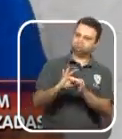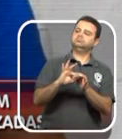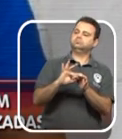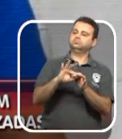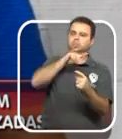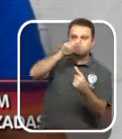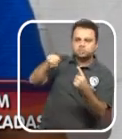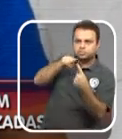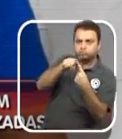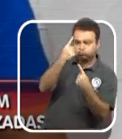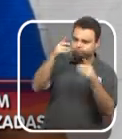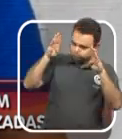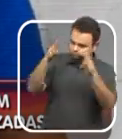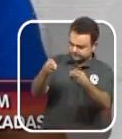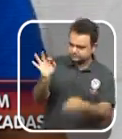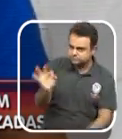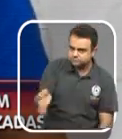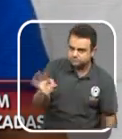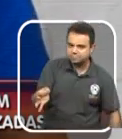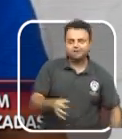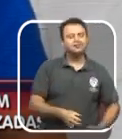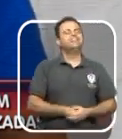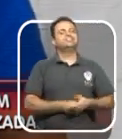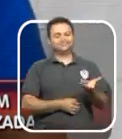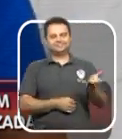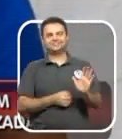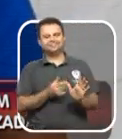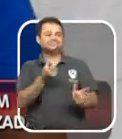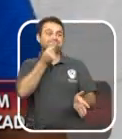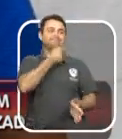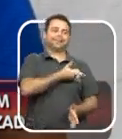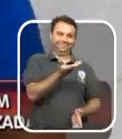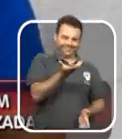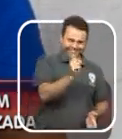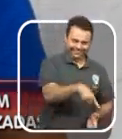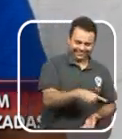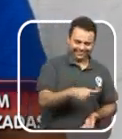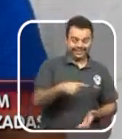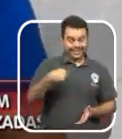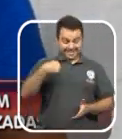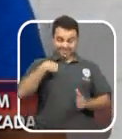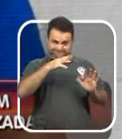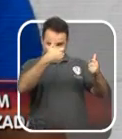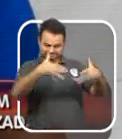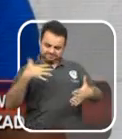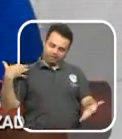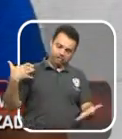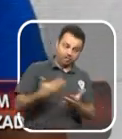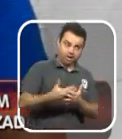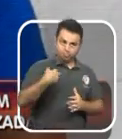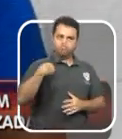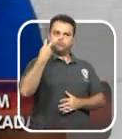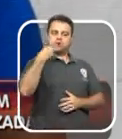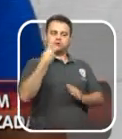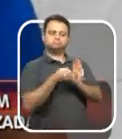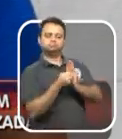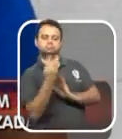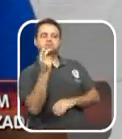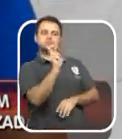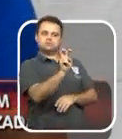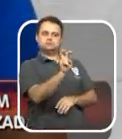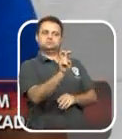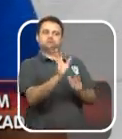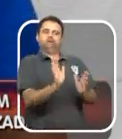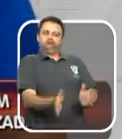mudando a concepção do Conselho de meio ambiente, né? Ia criar um problema, seria um retrocesso. A